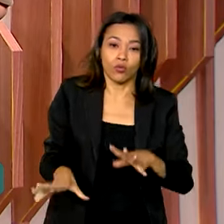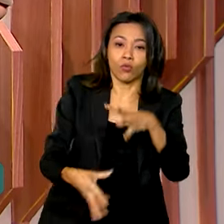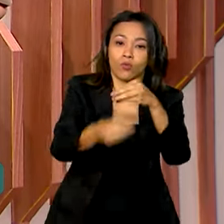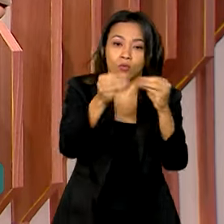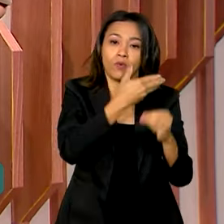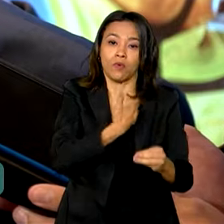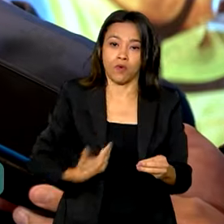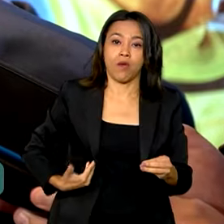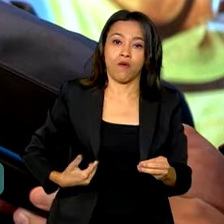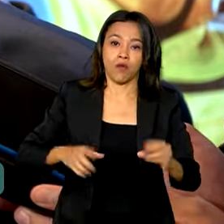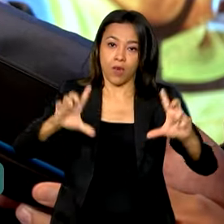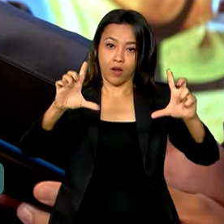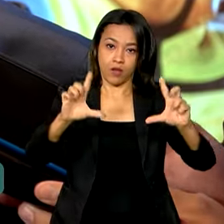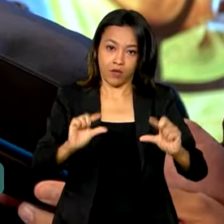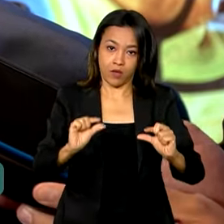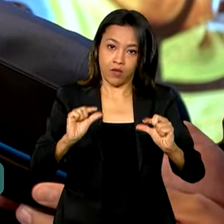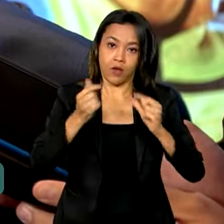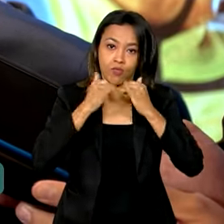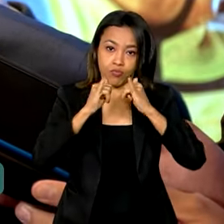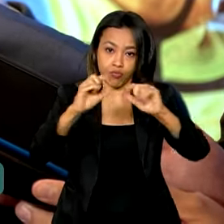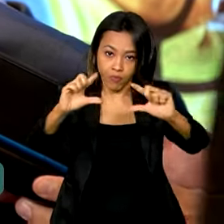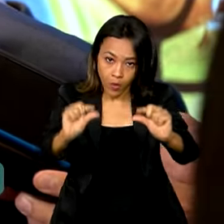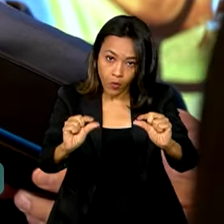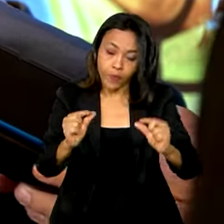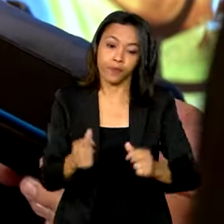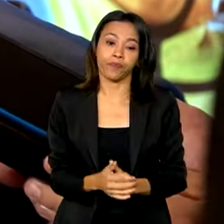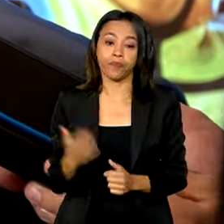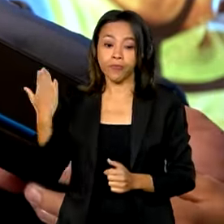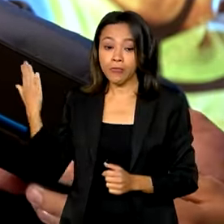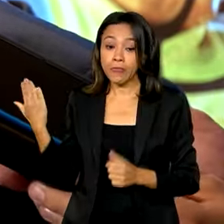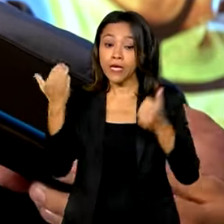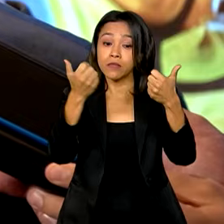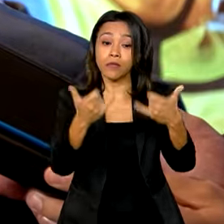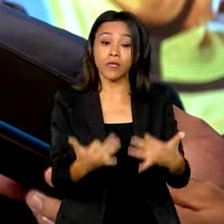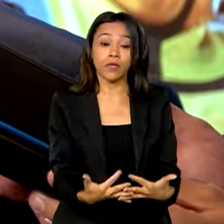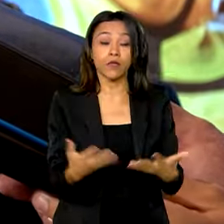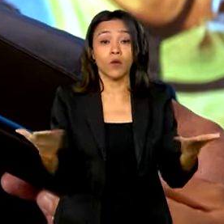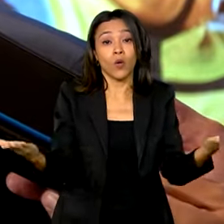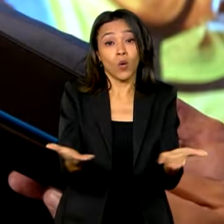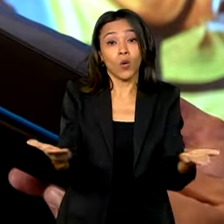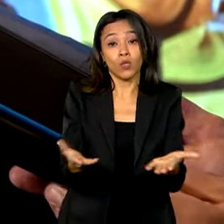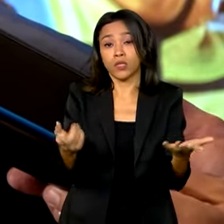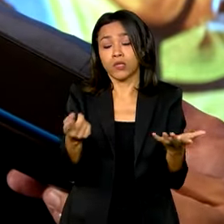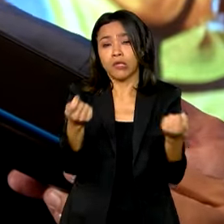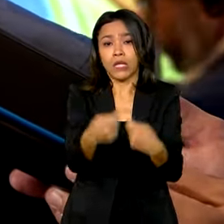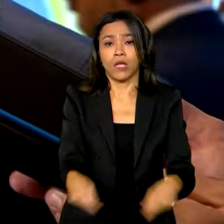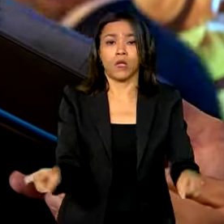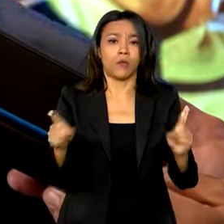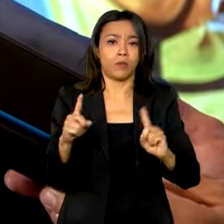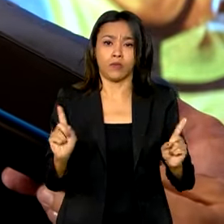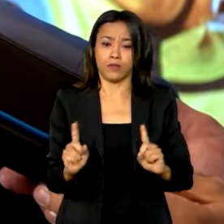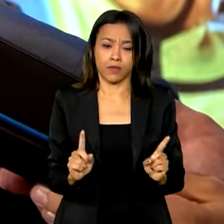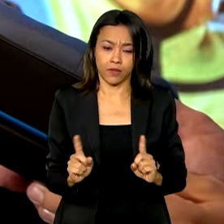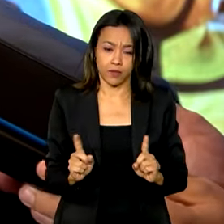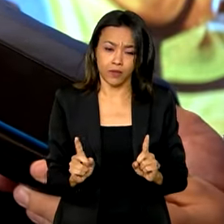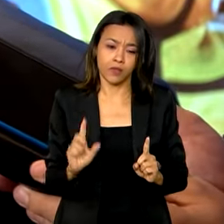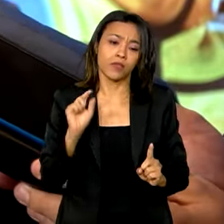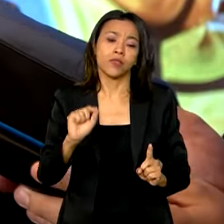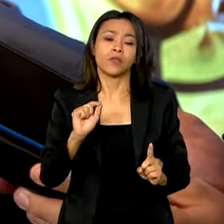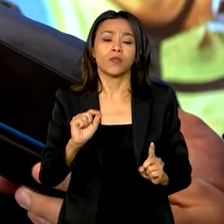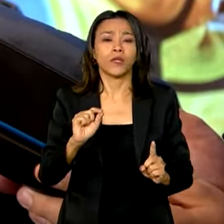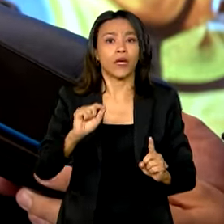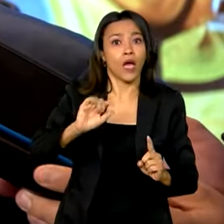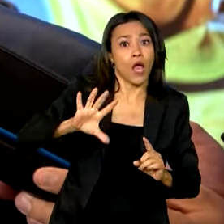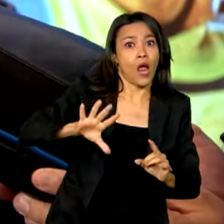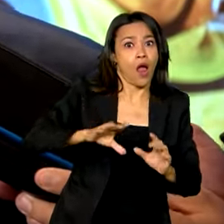custo. Hoje não há nenhuma necessidade de nenhum despacho que venha a crescer a conta